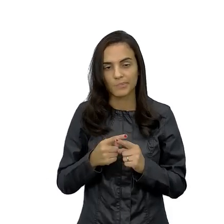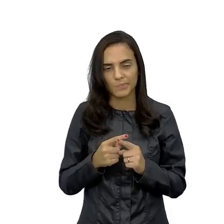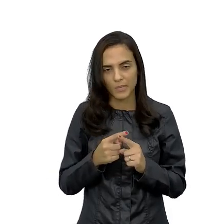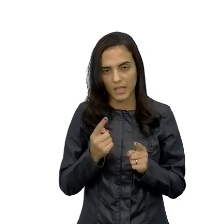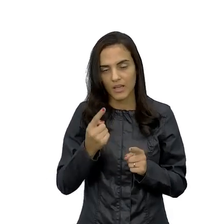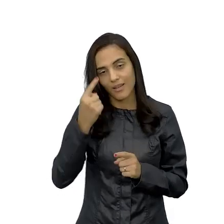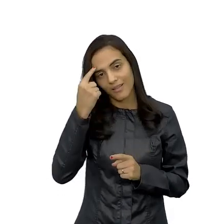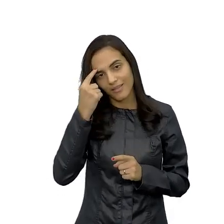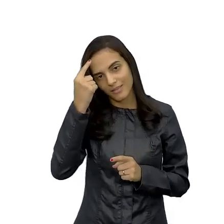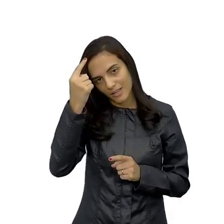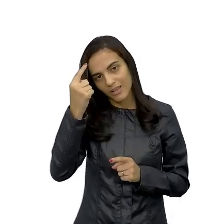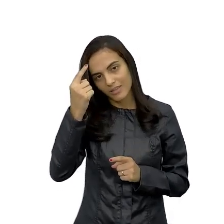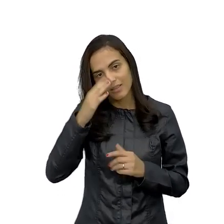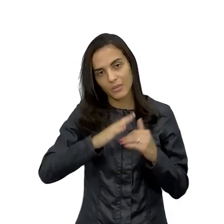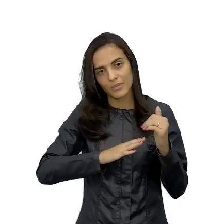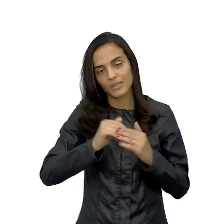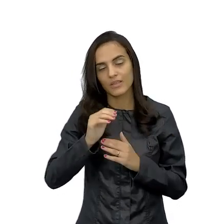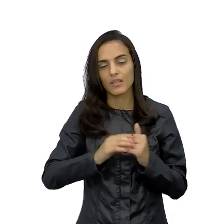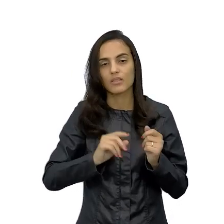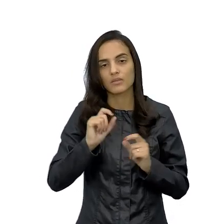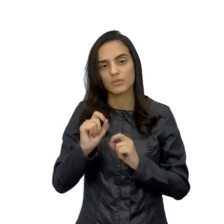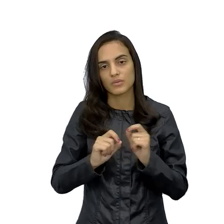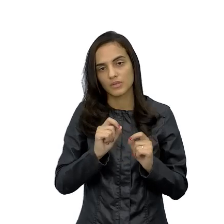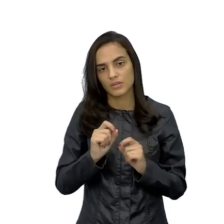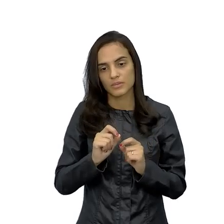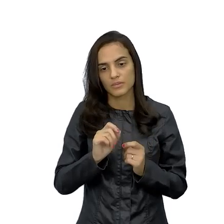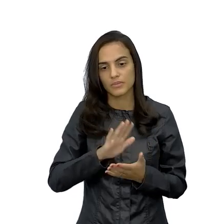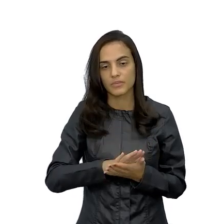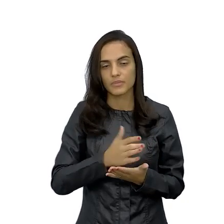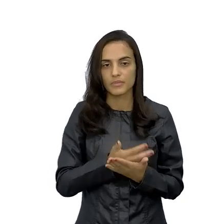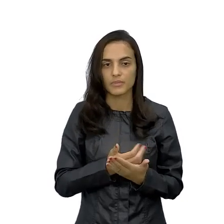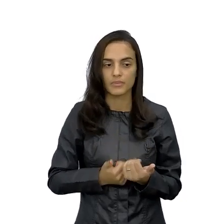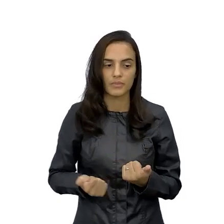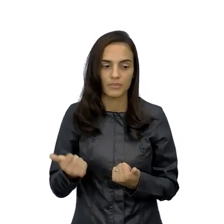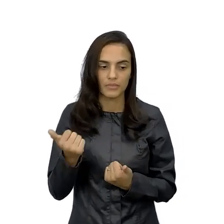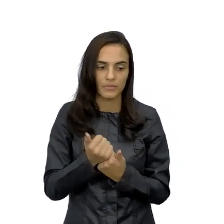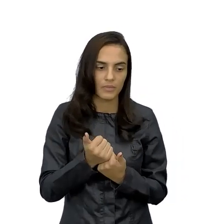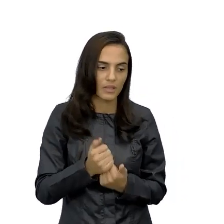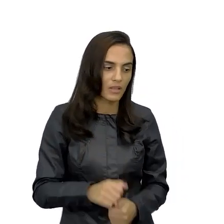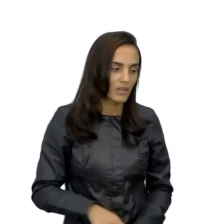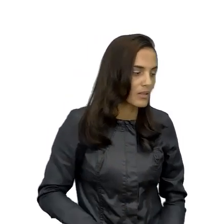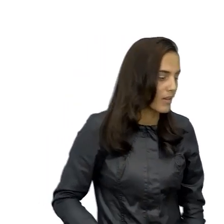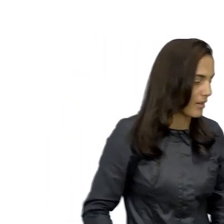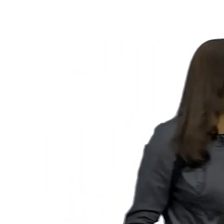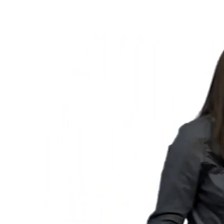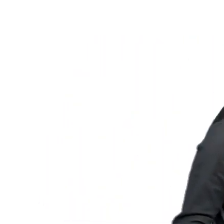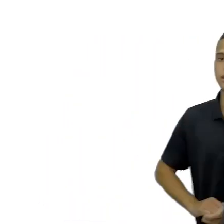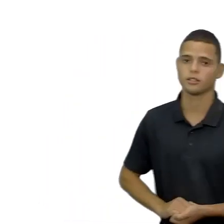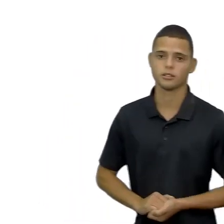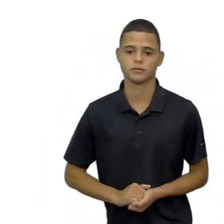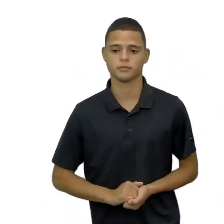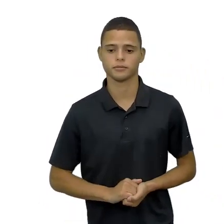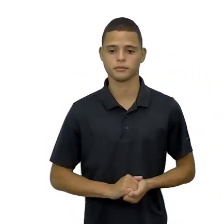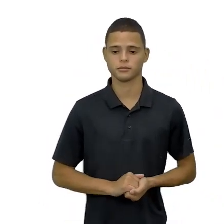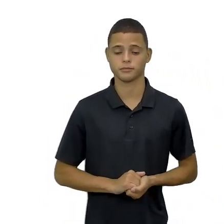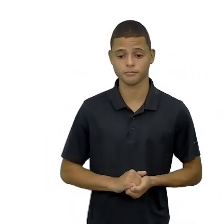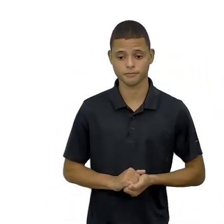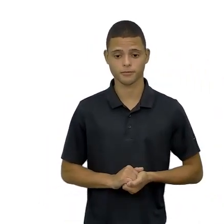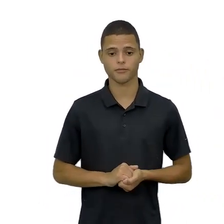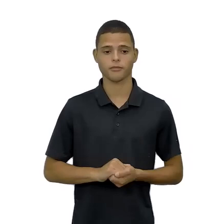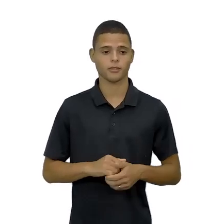a ideia dessa habilidade é que os estudantes consigam lidar